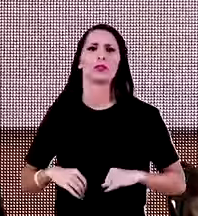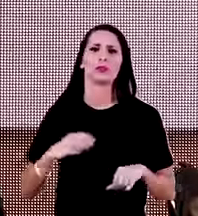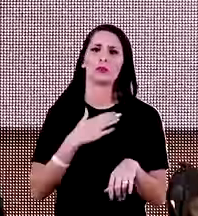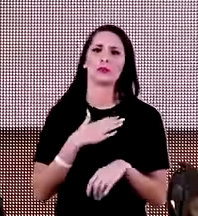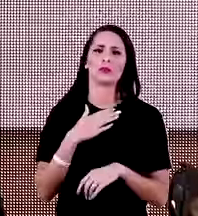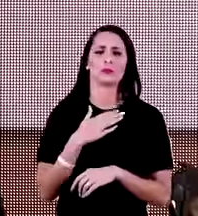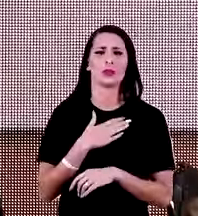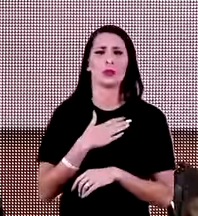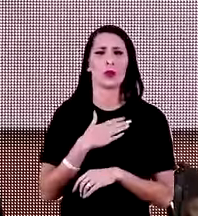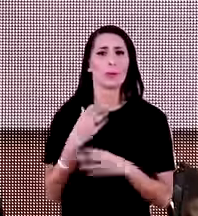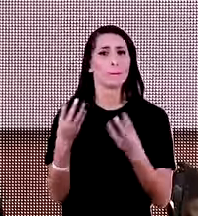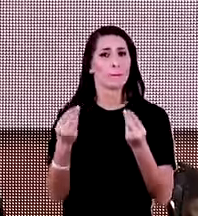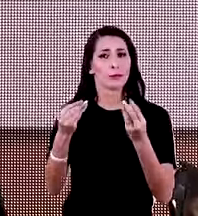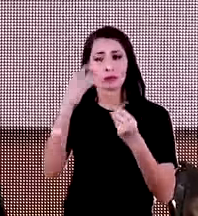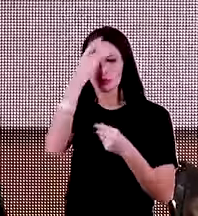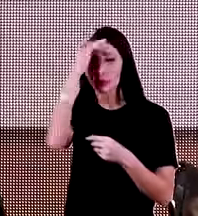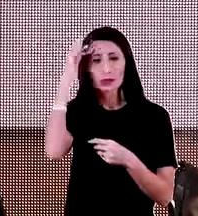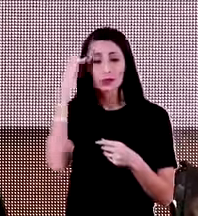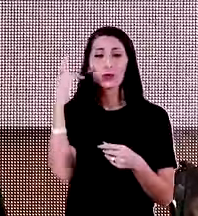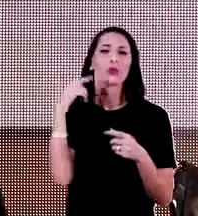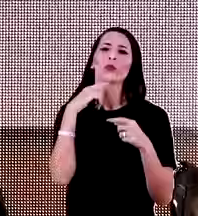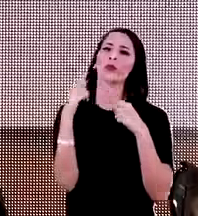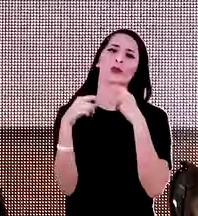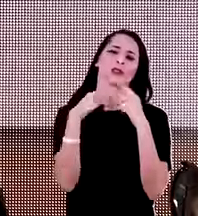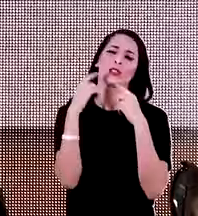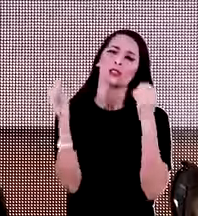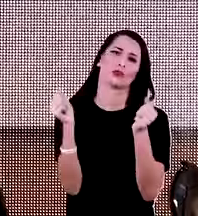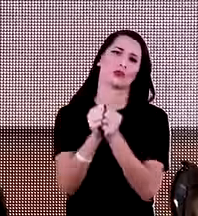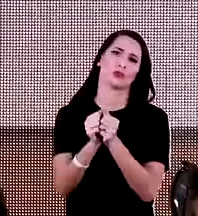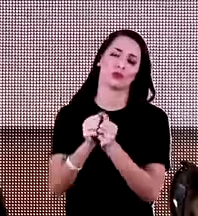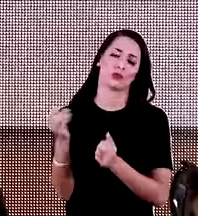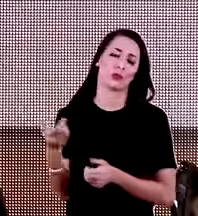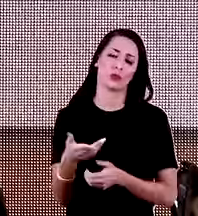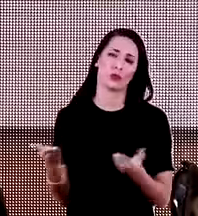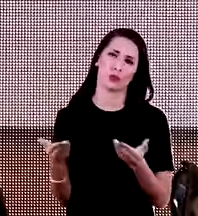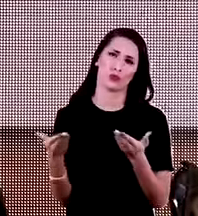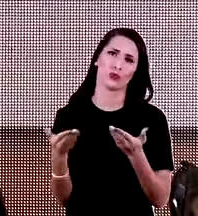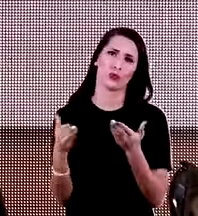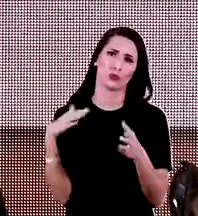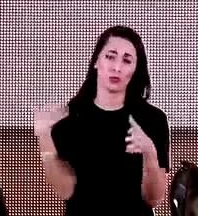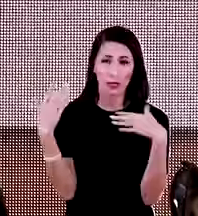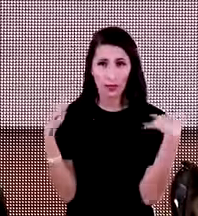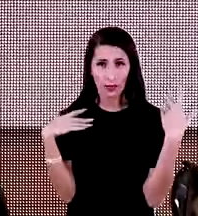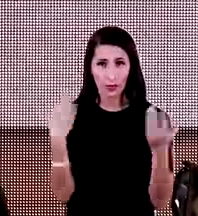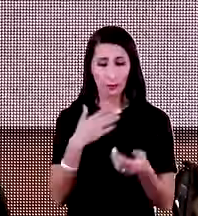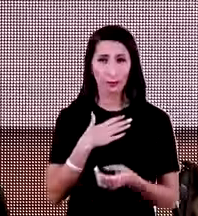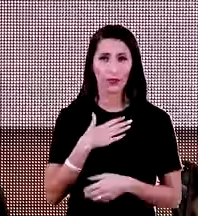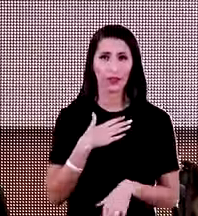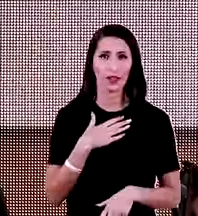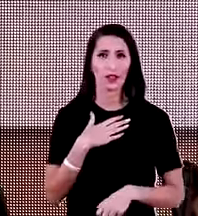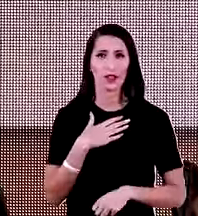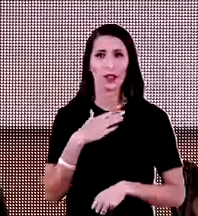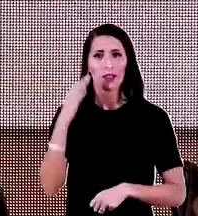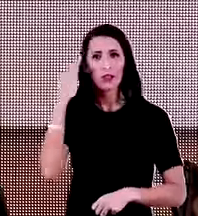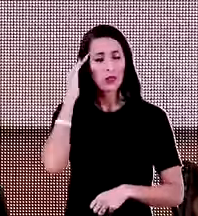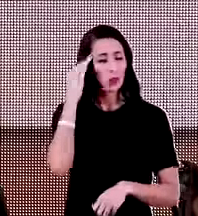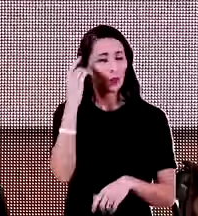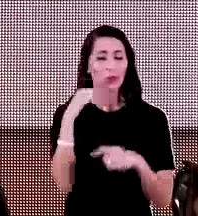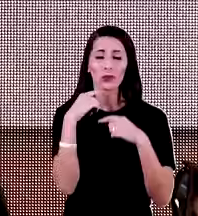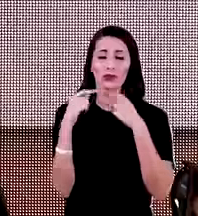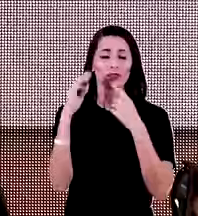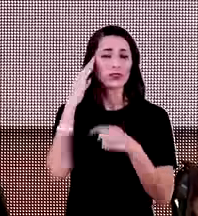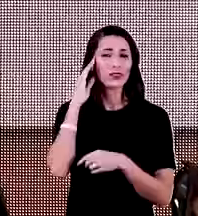não conseguem hoje se alegrar com a minha alegria. Não conseguem entender. Não sei que povo vê nessa pastora. Também não sei, minha